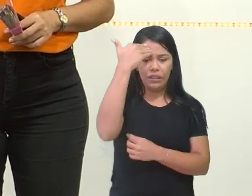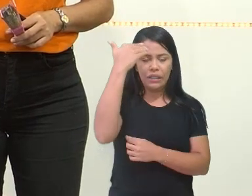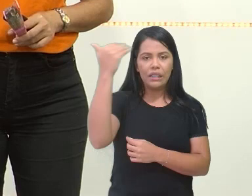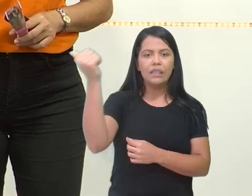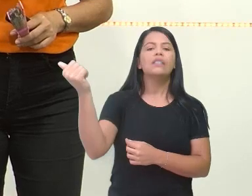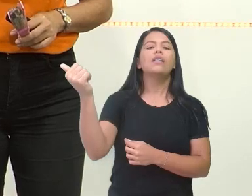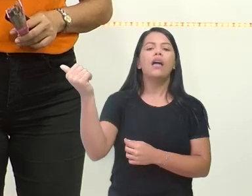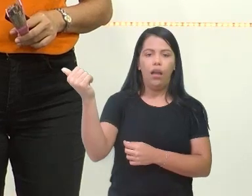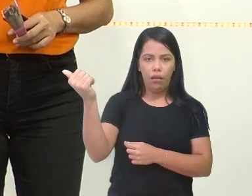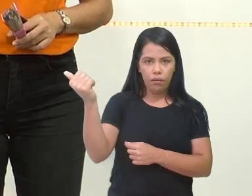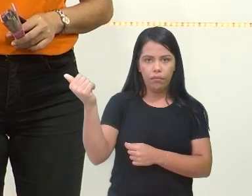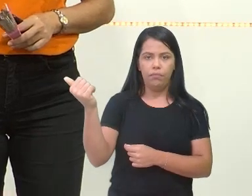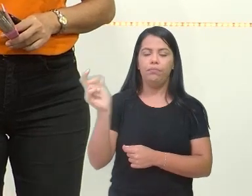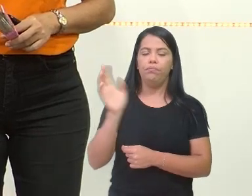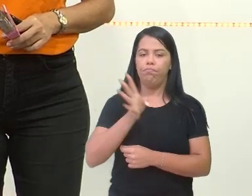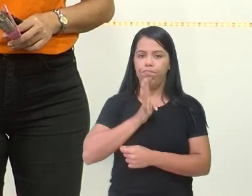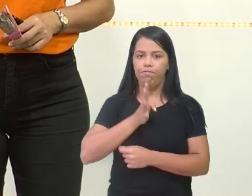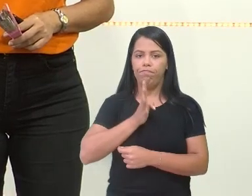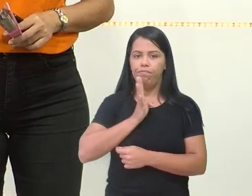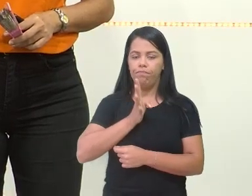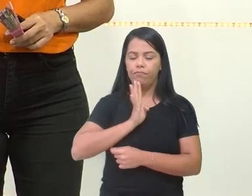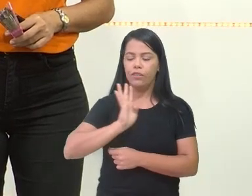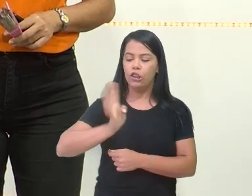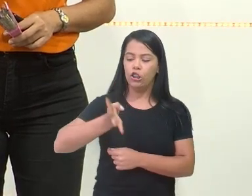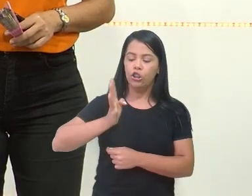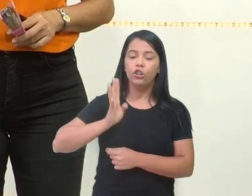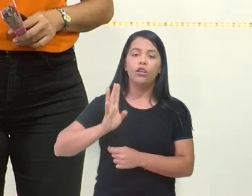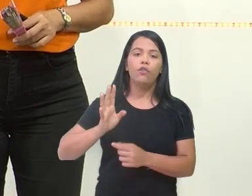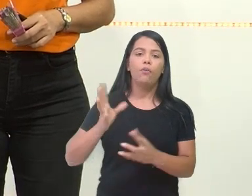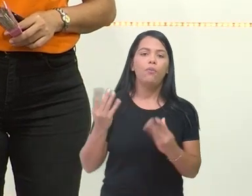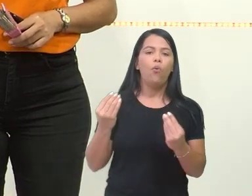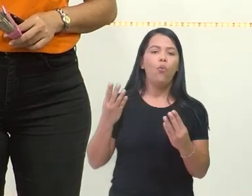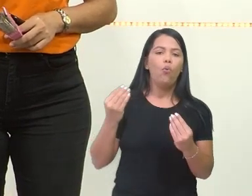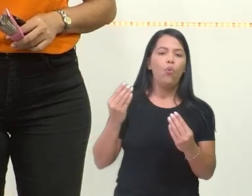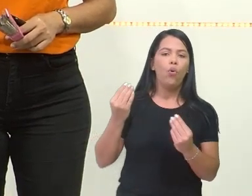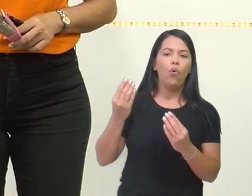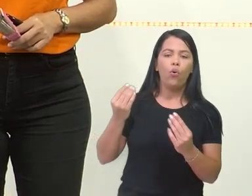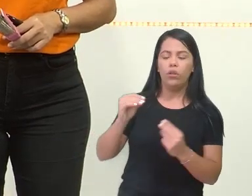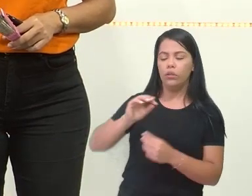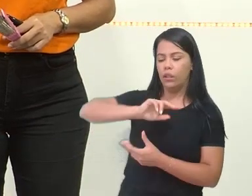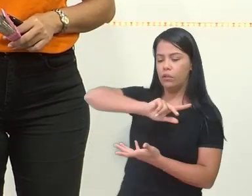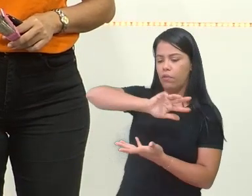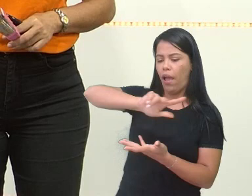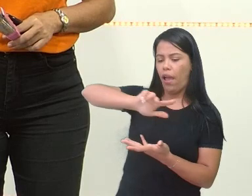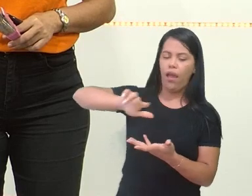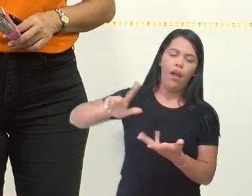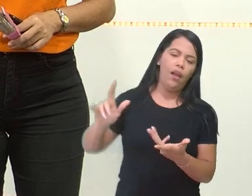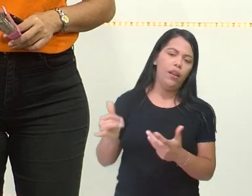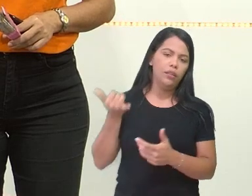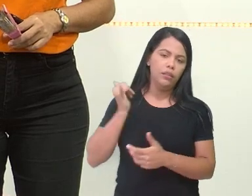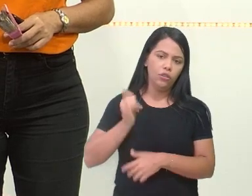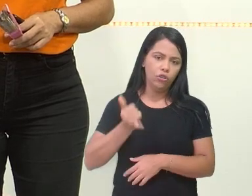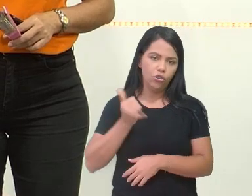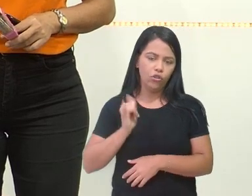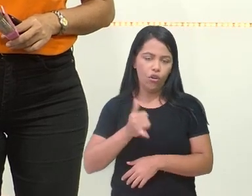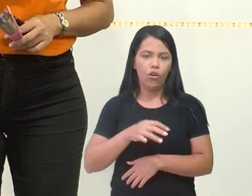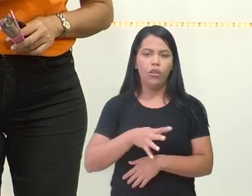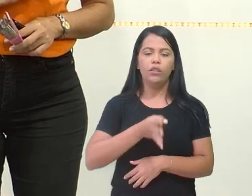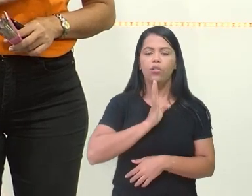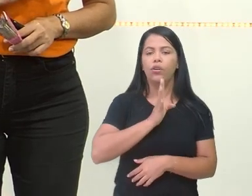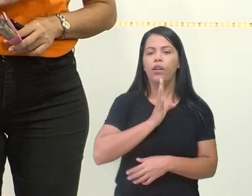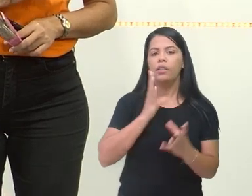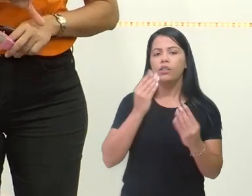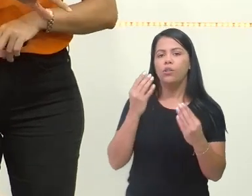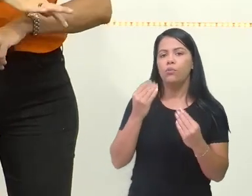que conhecem histórias lindíssimas, que conhecem vários ensinamentos, tá? E aí eles